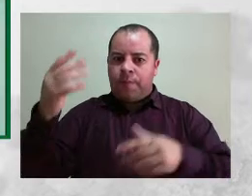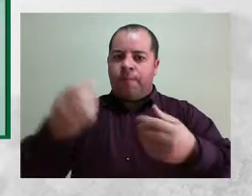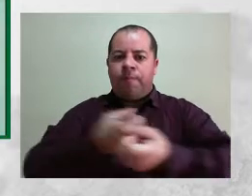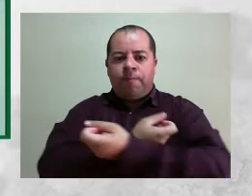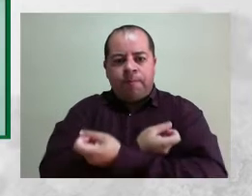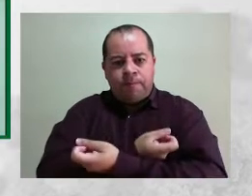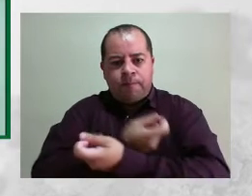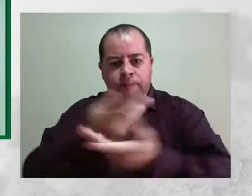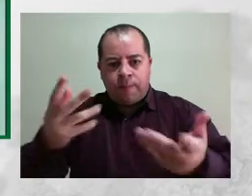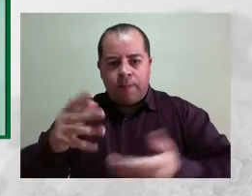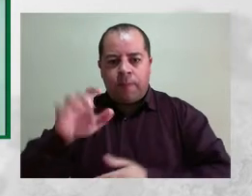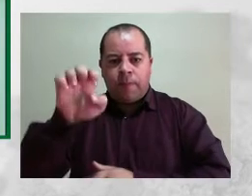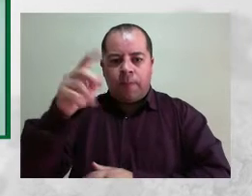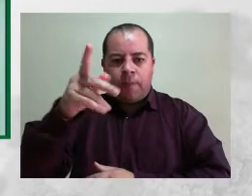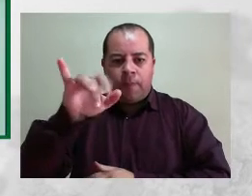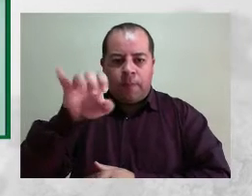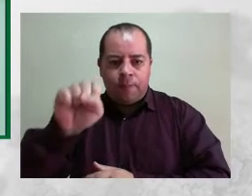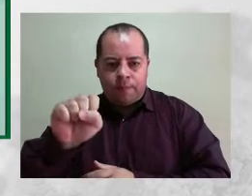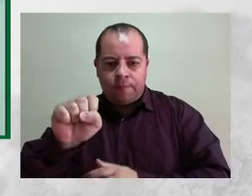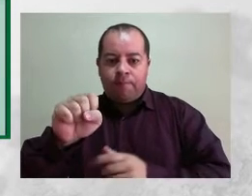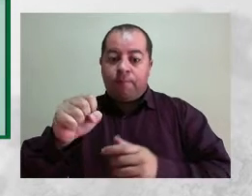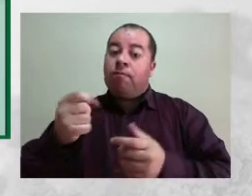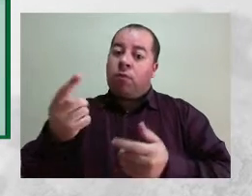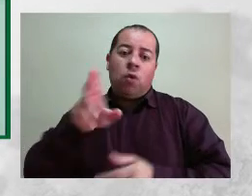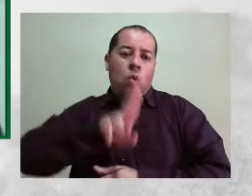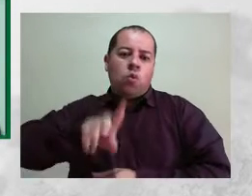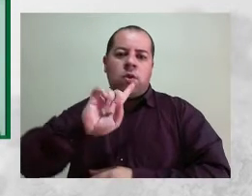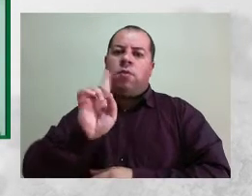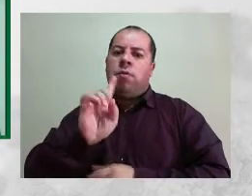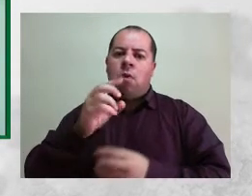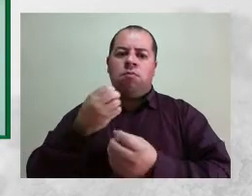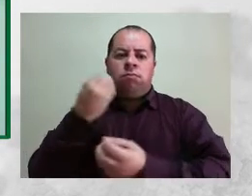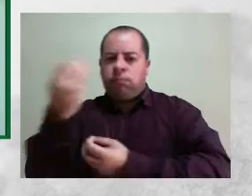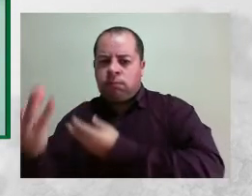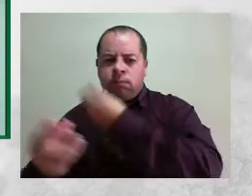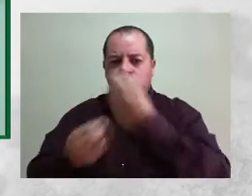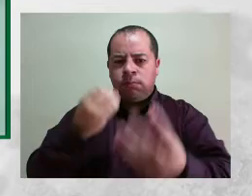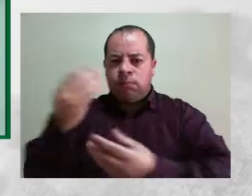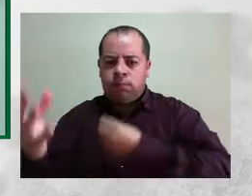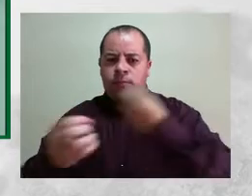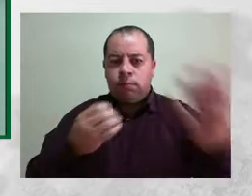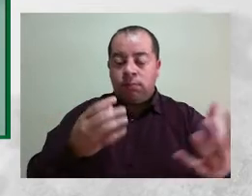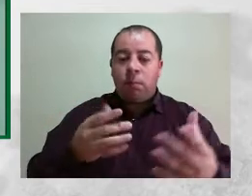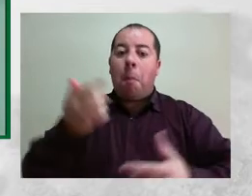Unipampa disponibilizou os seus EPIs, que não estavam em uso nesse momento.